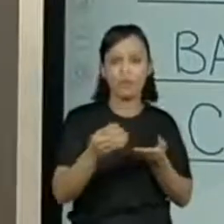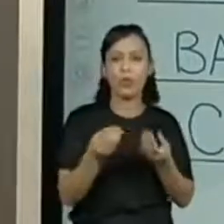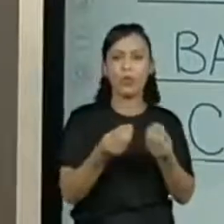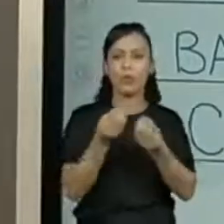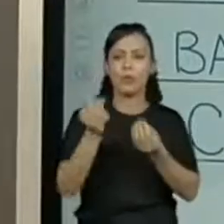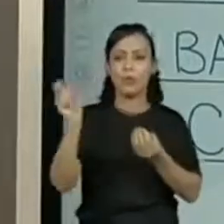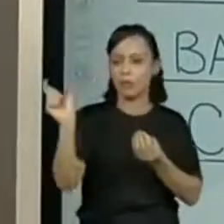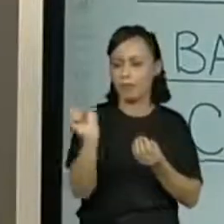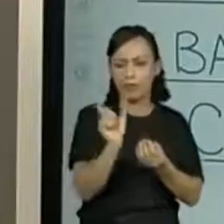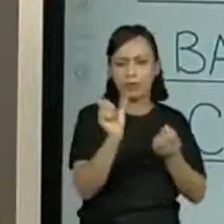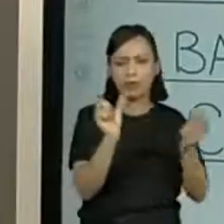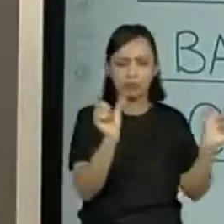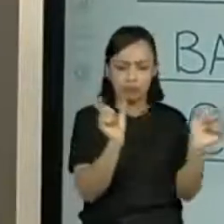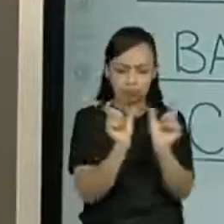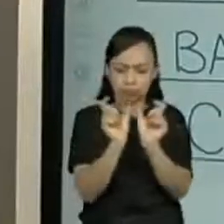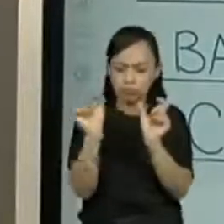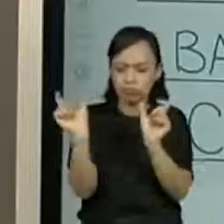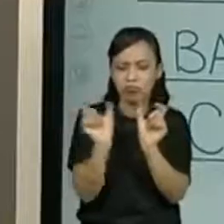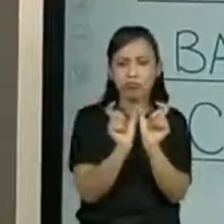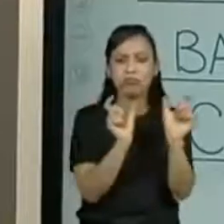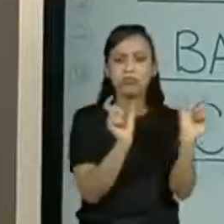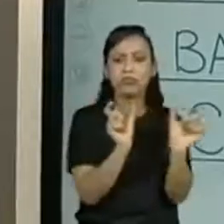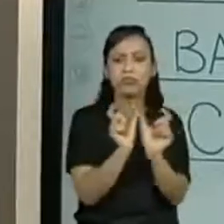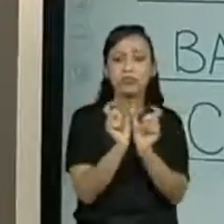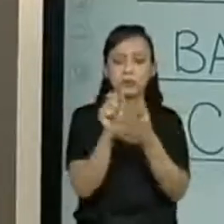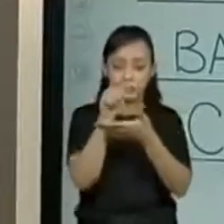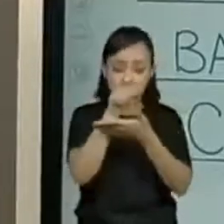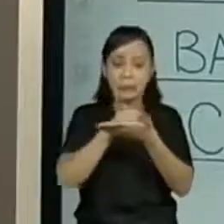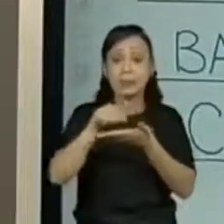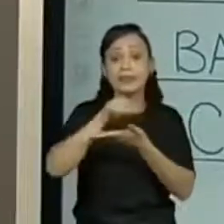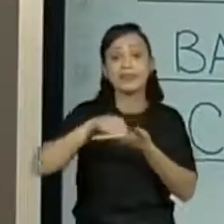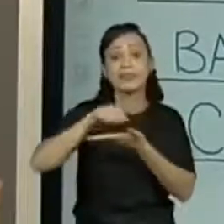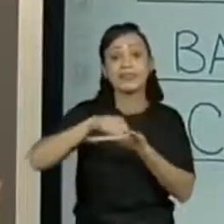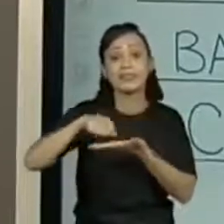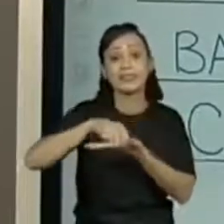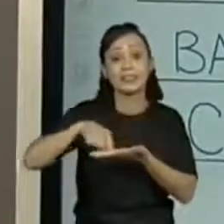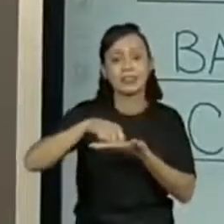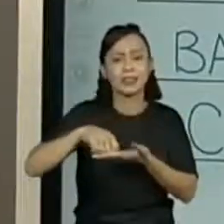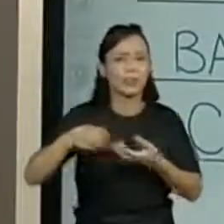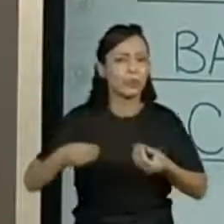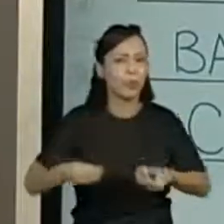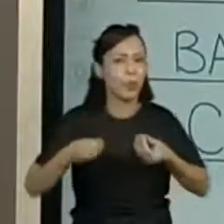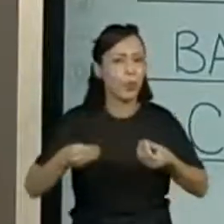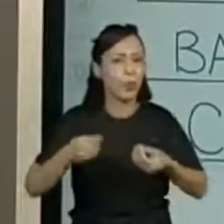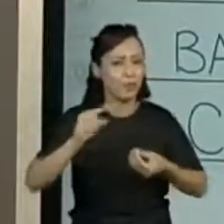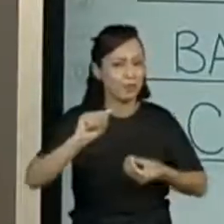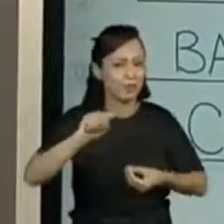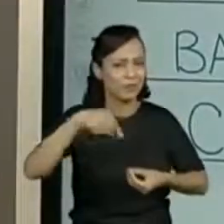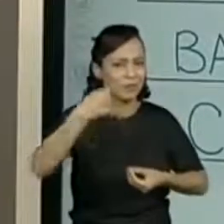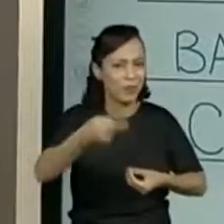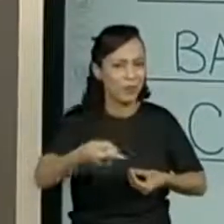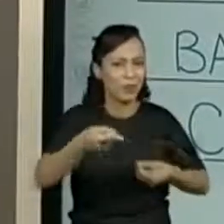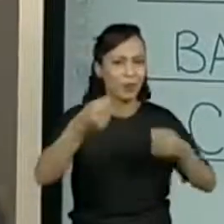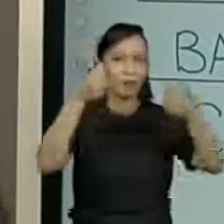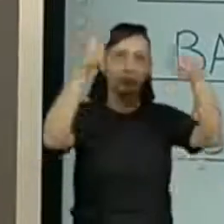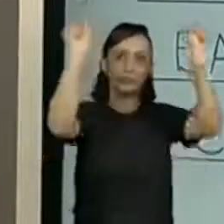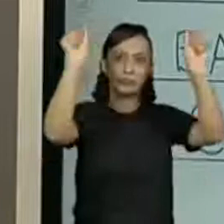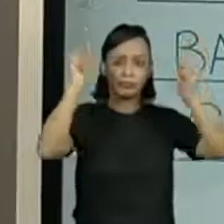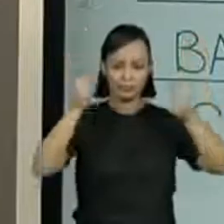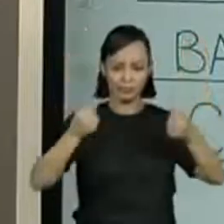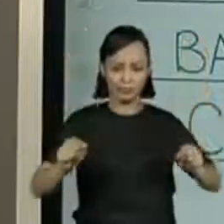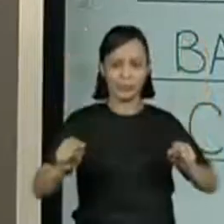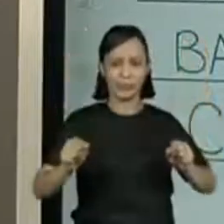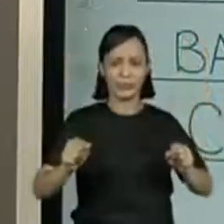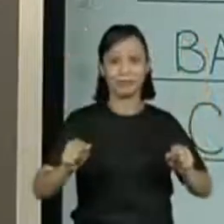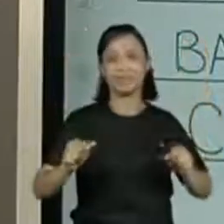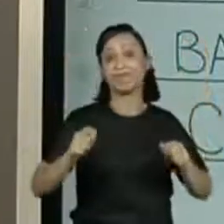atividades durante essa semana para gente produzir um lindo mural ou varal de preferência a gente